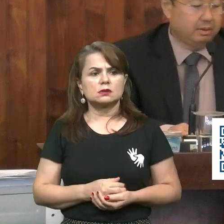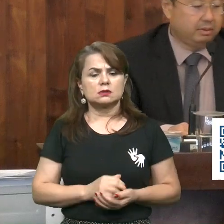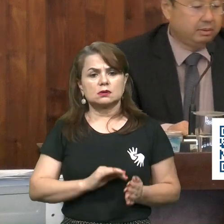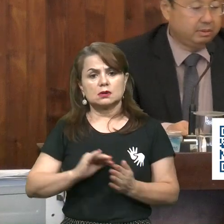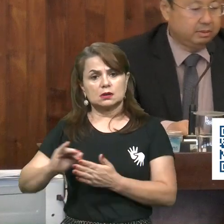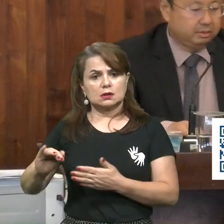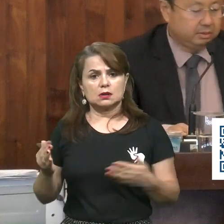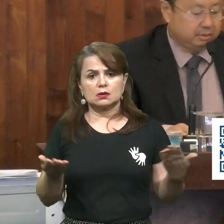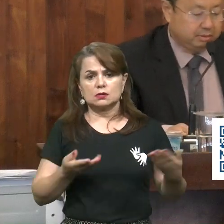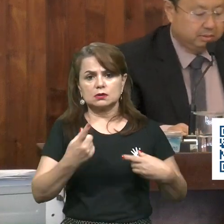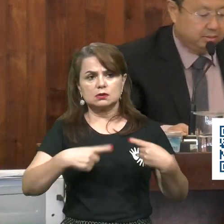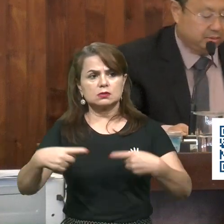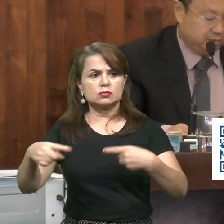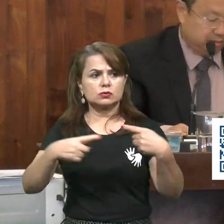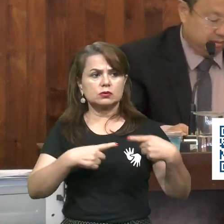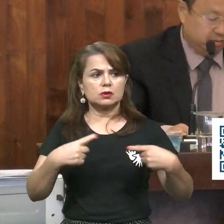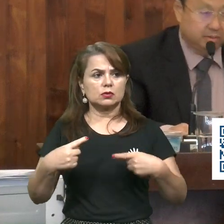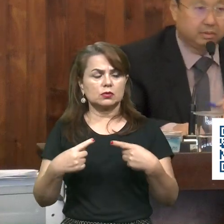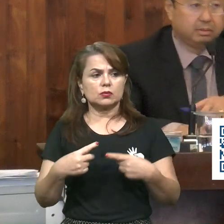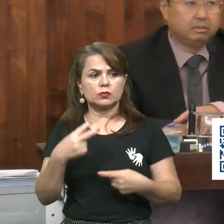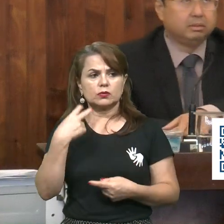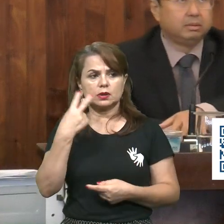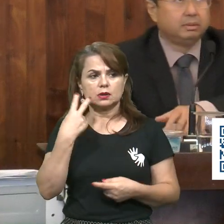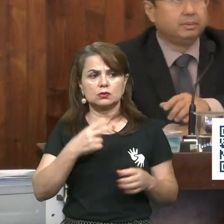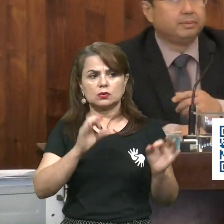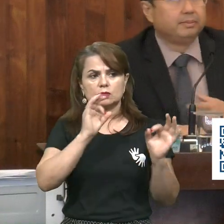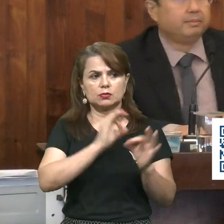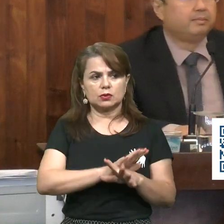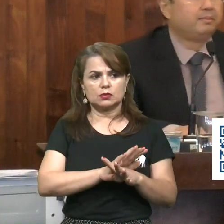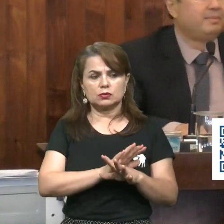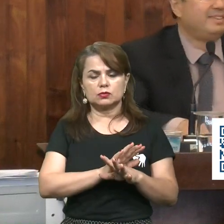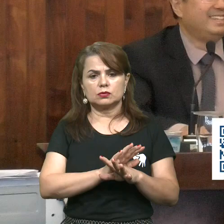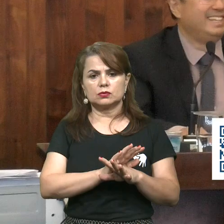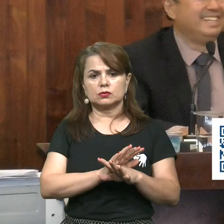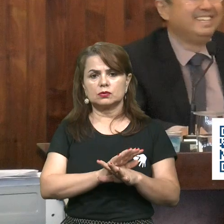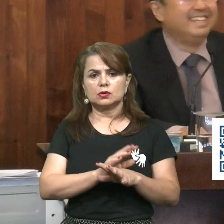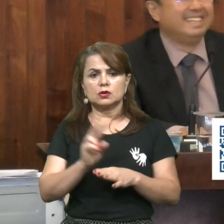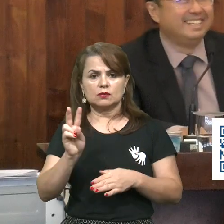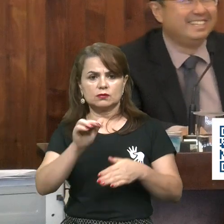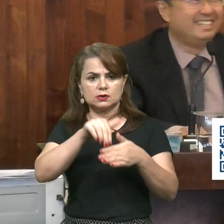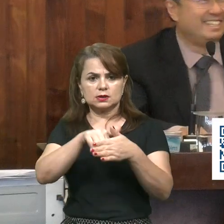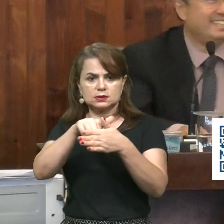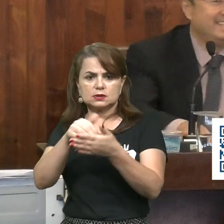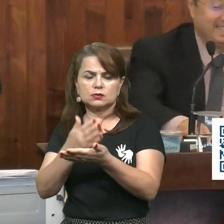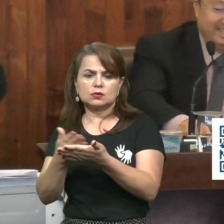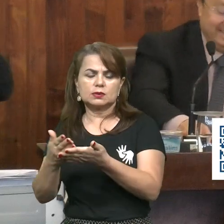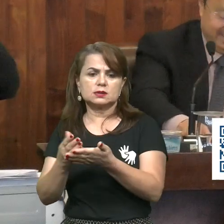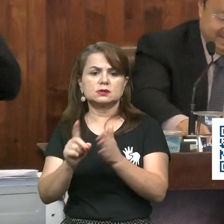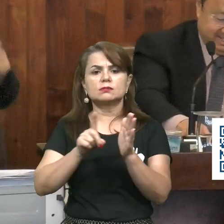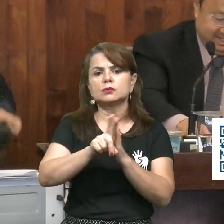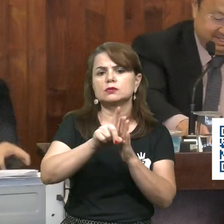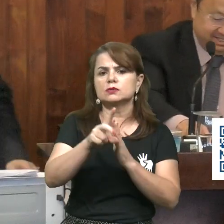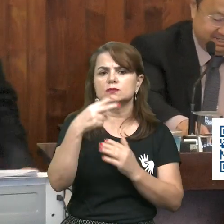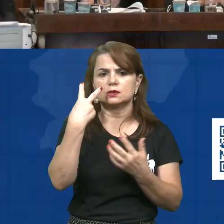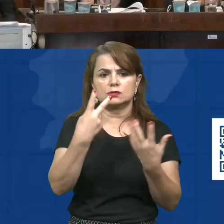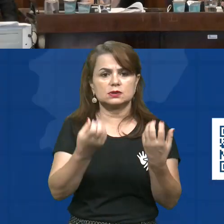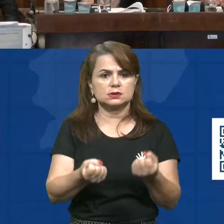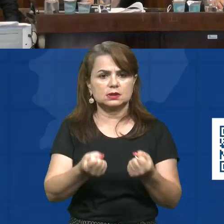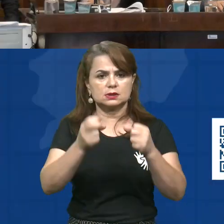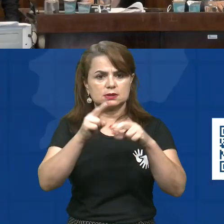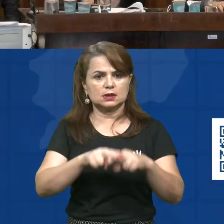Em discussão o requerimento, não havendo vereadores inscritos. Está em sessão, está em votação. Os vereadores que estão favoráveis permaneçam como se